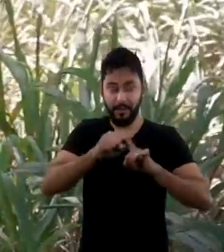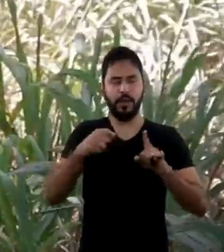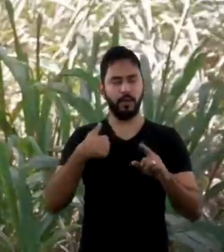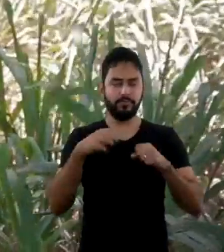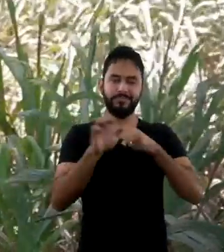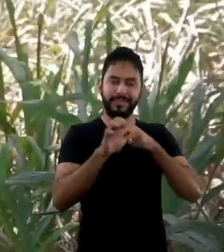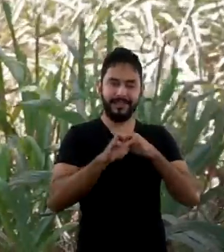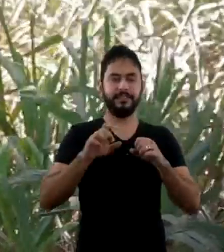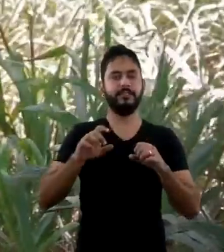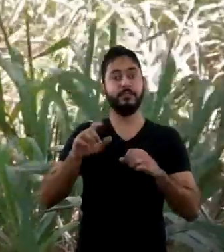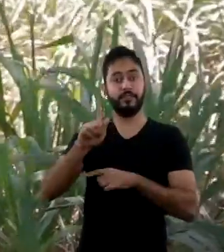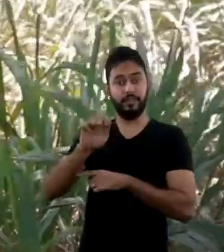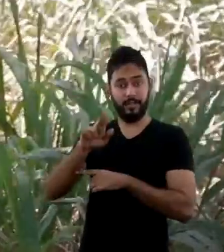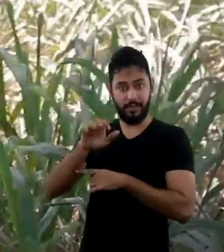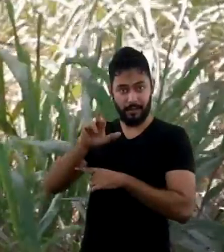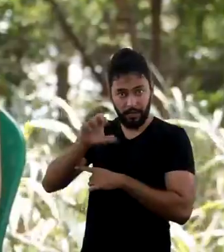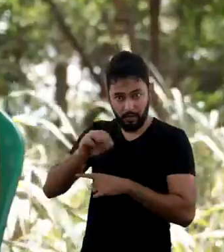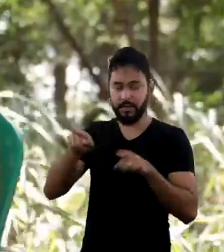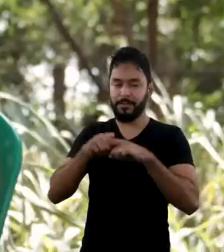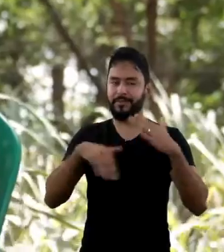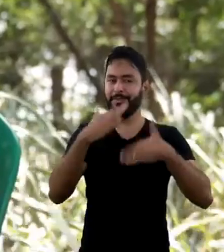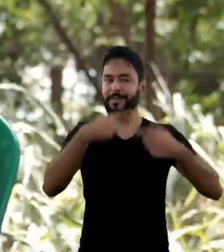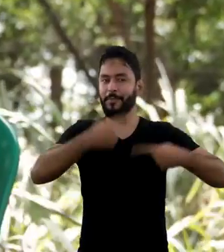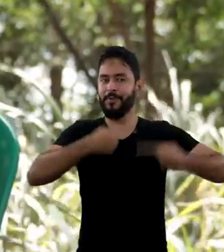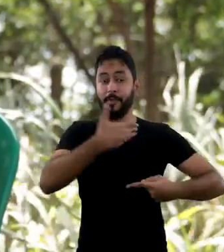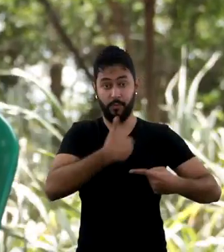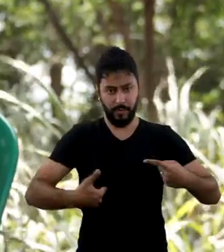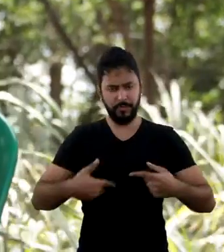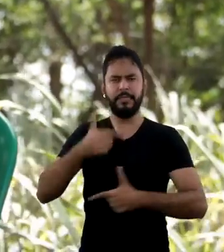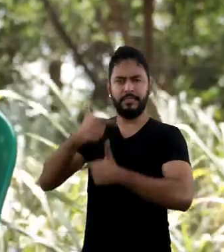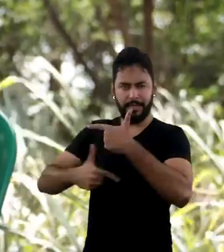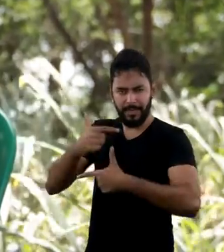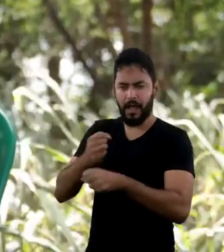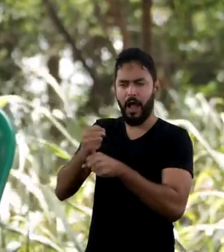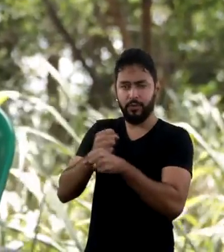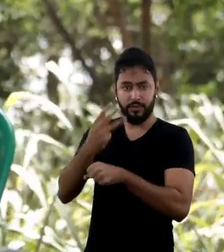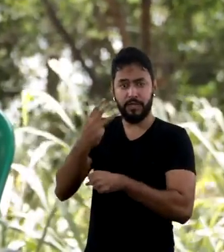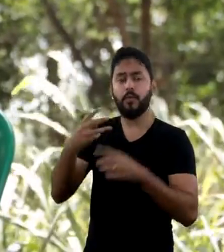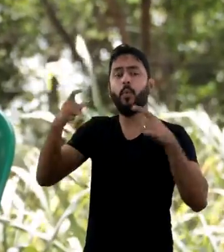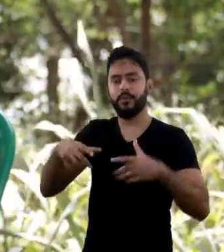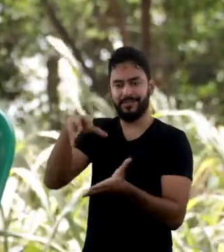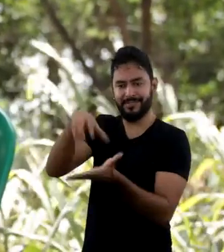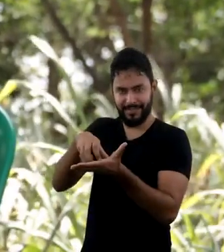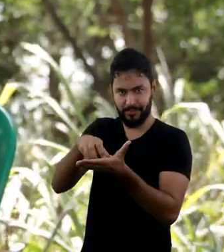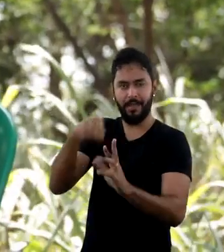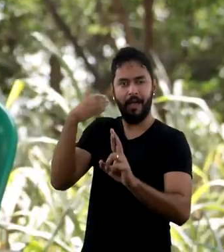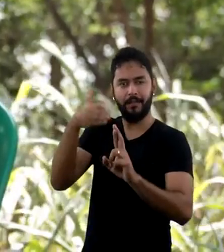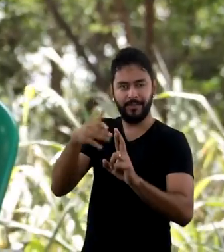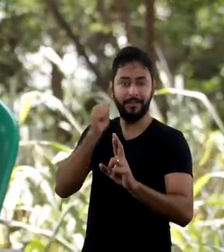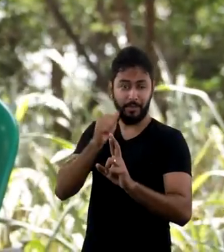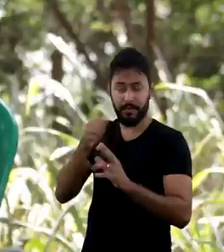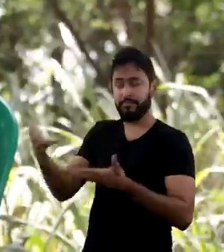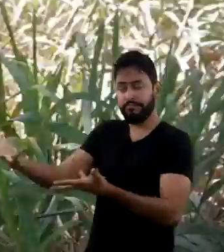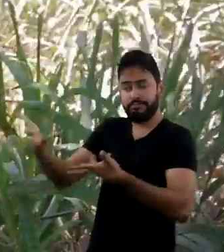gênero, desenvolvimento e políticas públicas. Eu trabalhei 3 anos no Centro de Referência da Mulher e eu atendia mulheres vítimas de